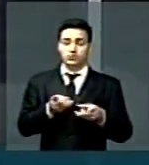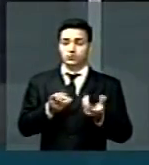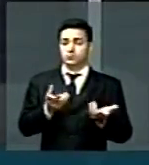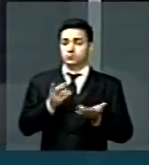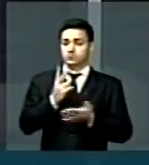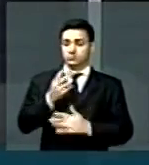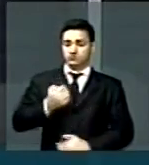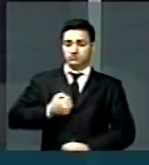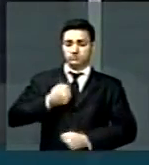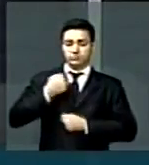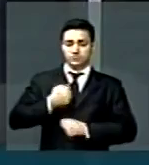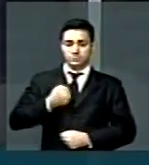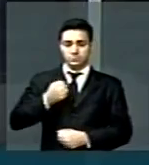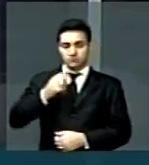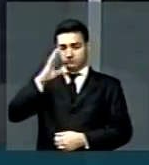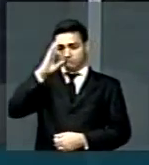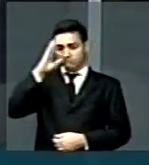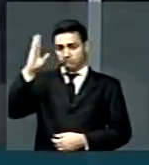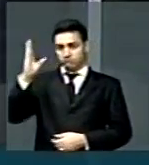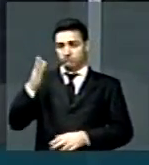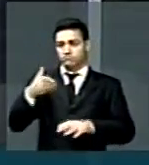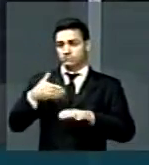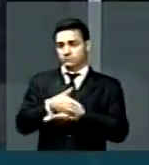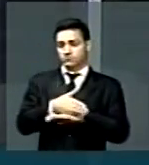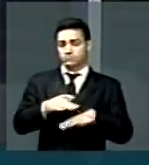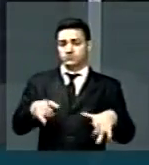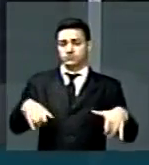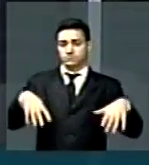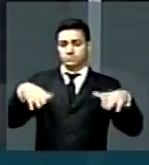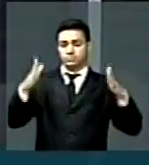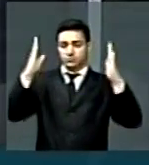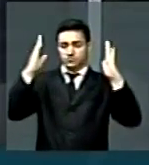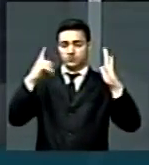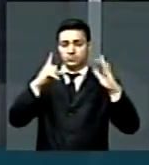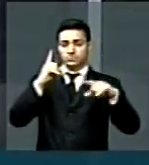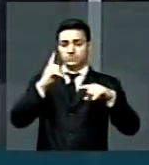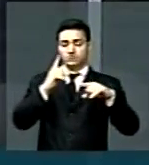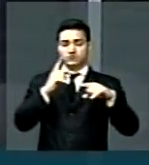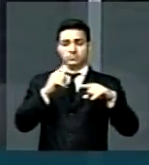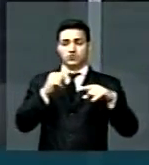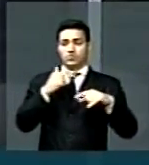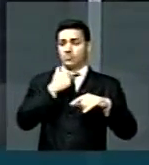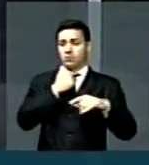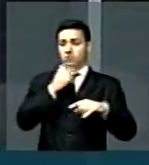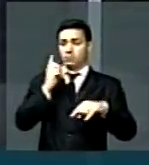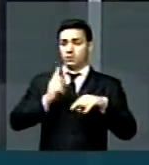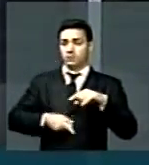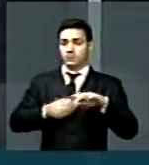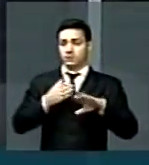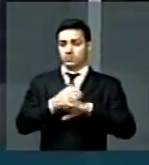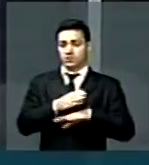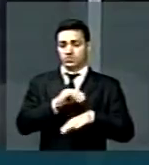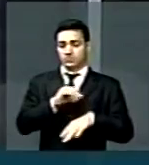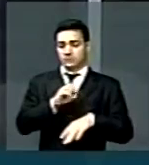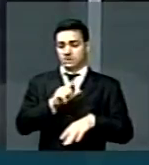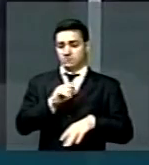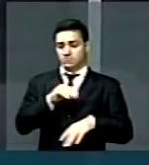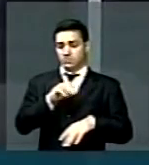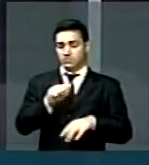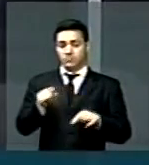militar, onde se privam as práticas religiosas, não só islâmicas, sino